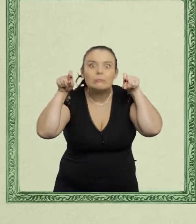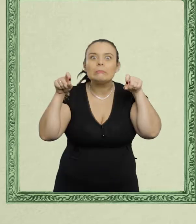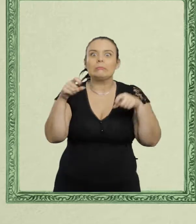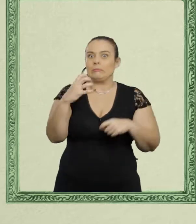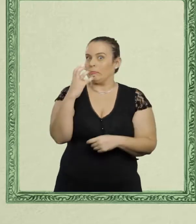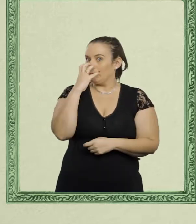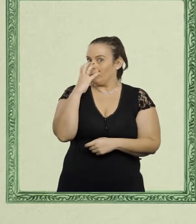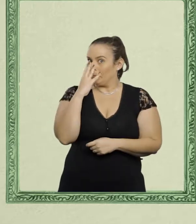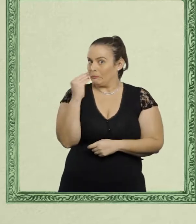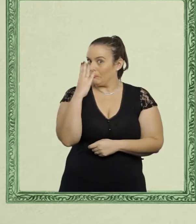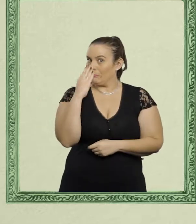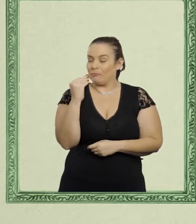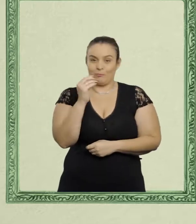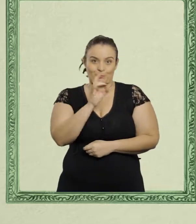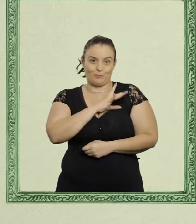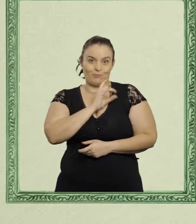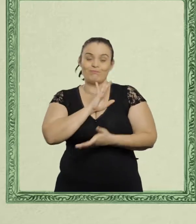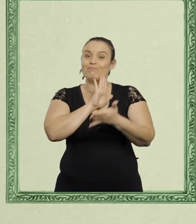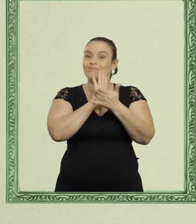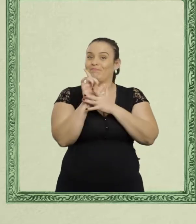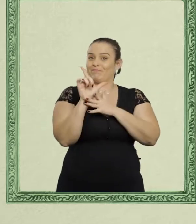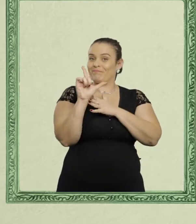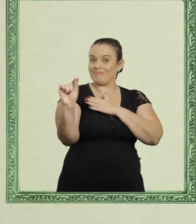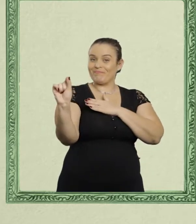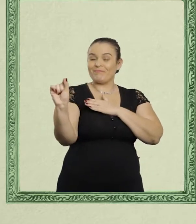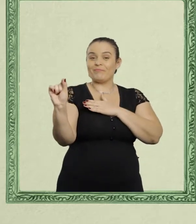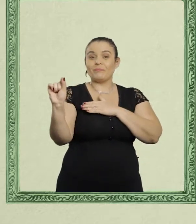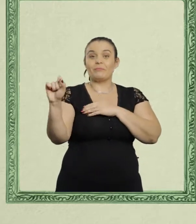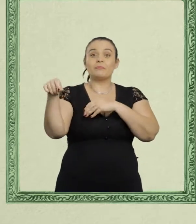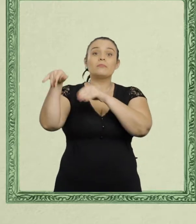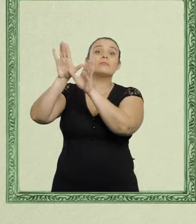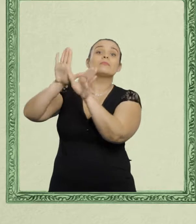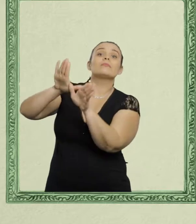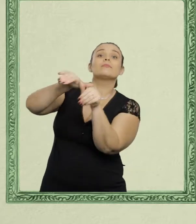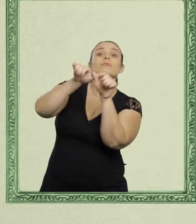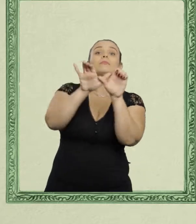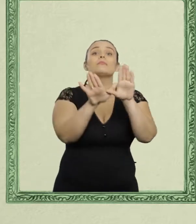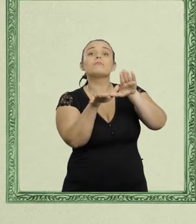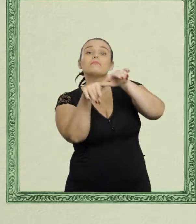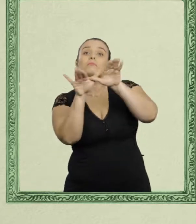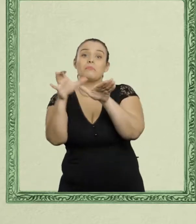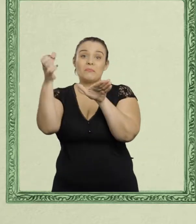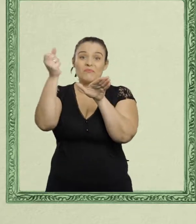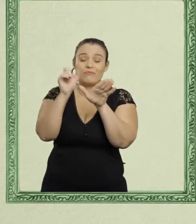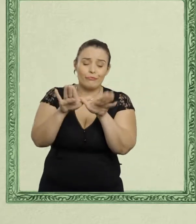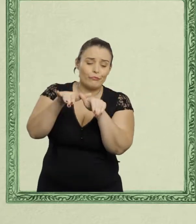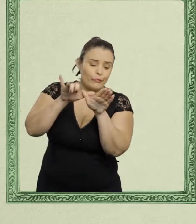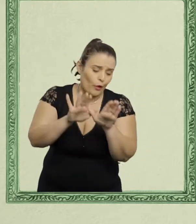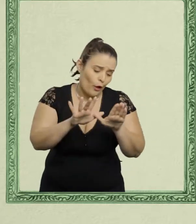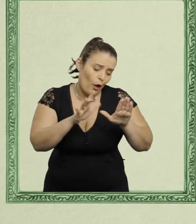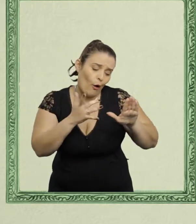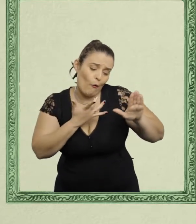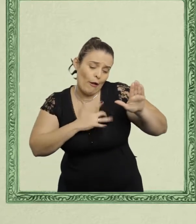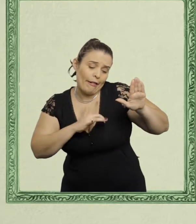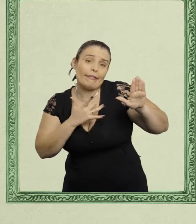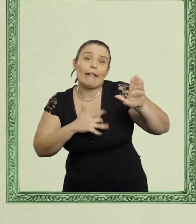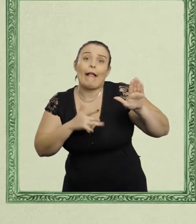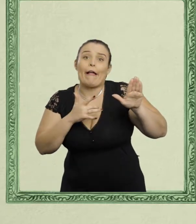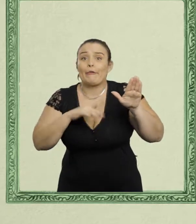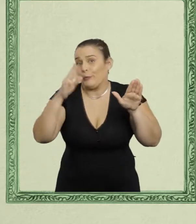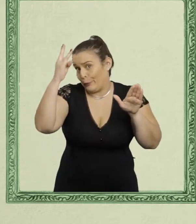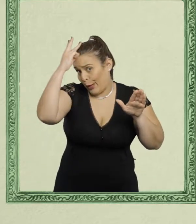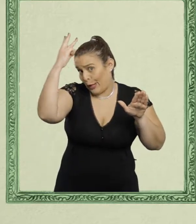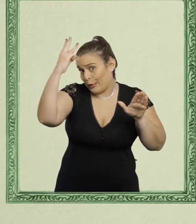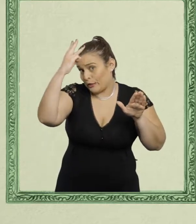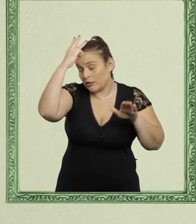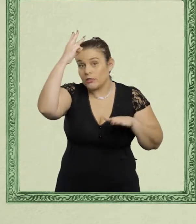Os lobos ficaram com medo e fugiram. Um grande pássaro branco passou dizendo: "Coitada